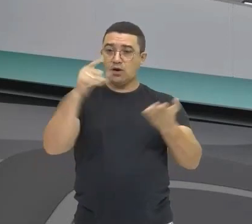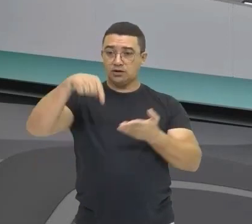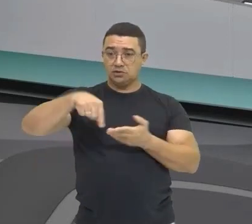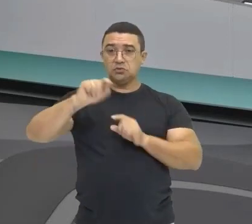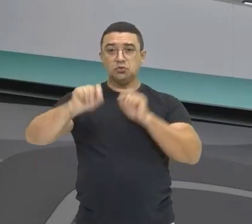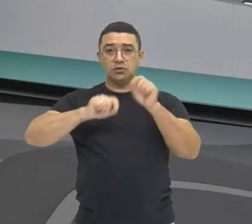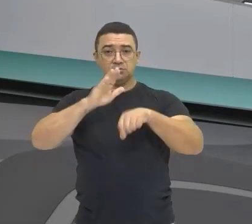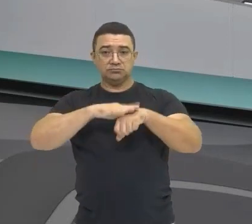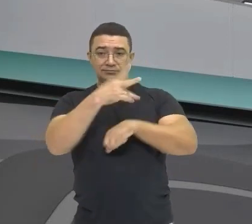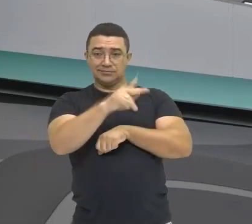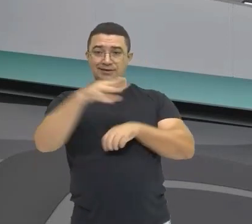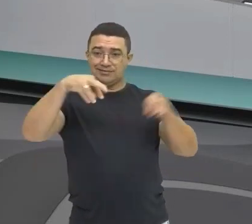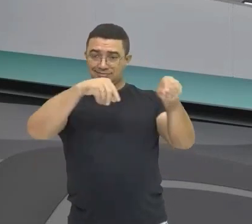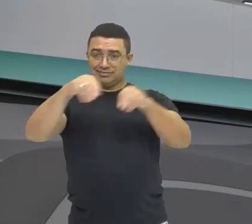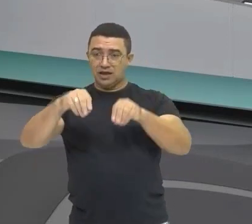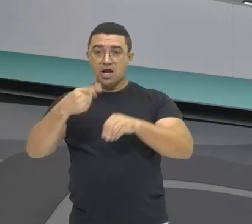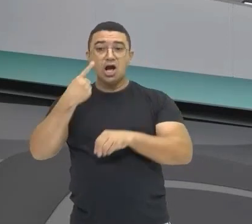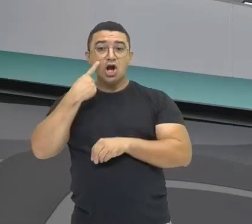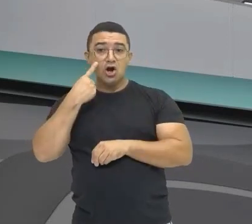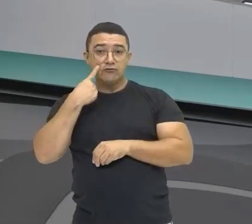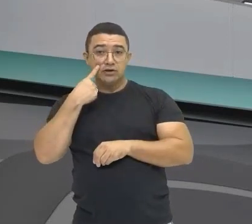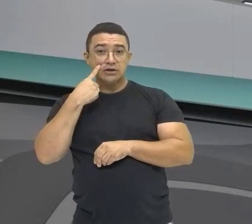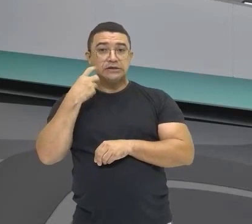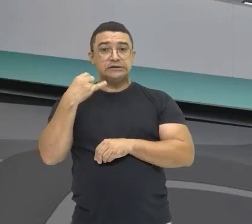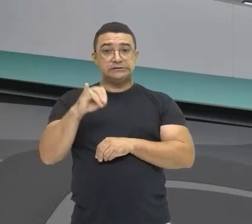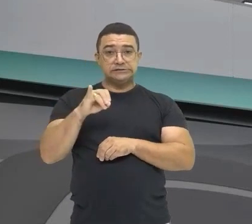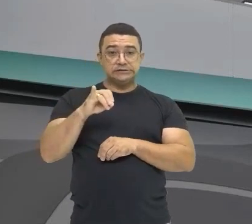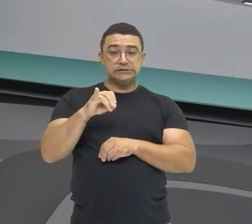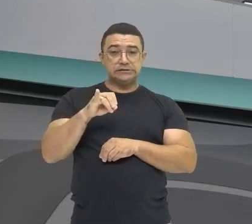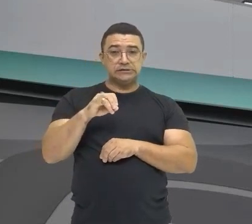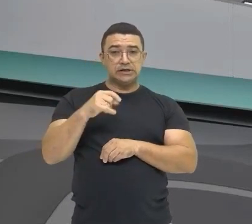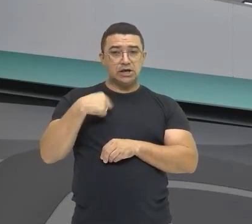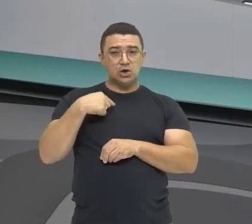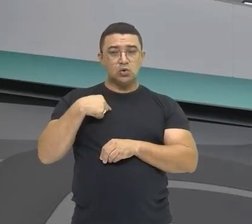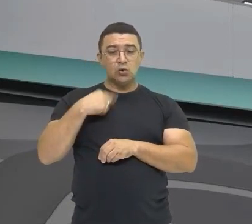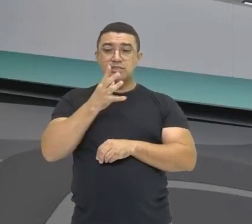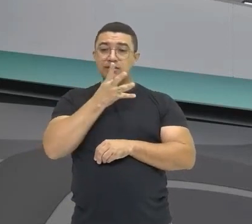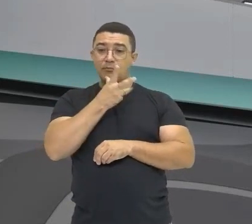nesta vossa terra vi. E se algum pouco